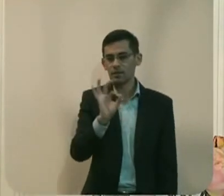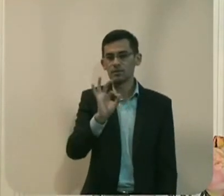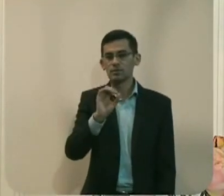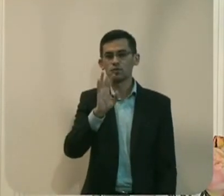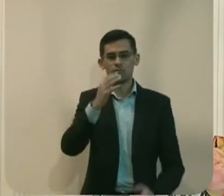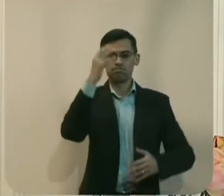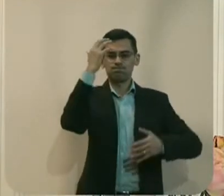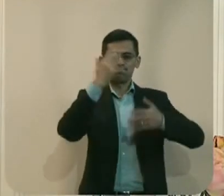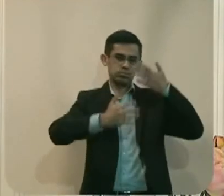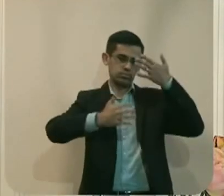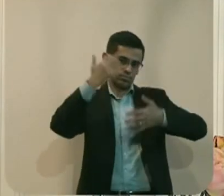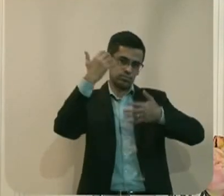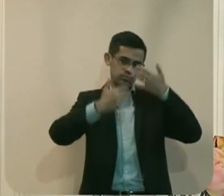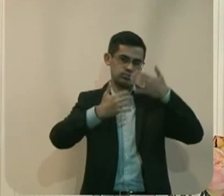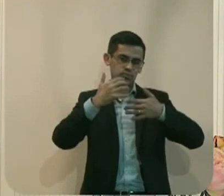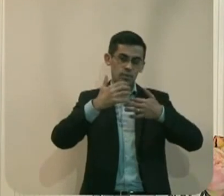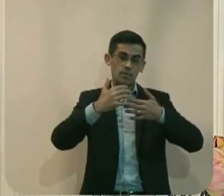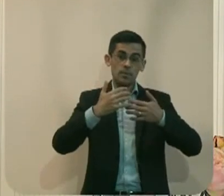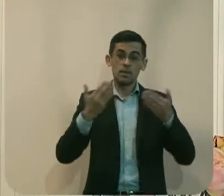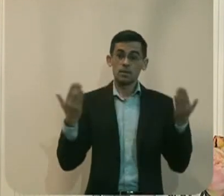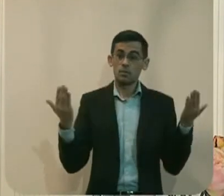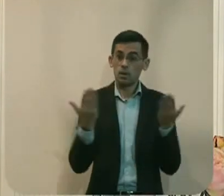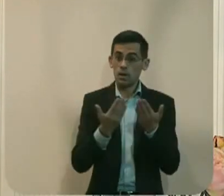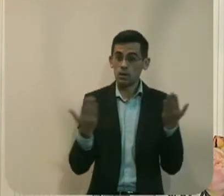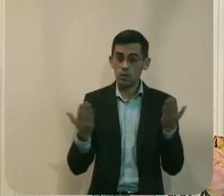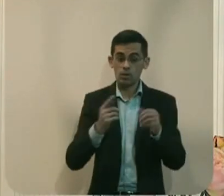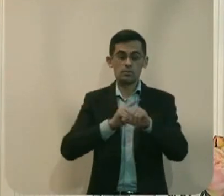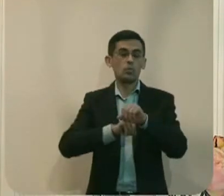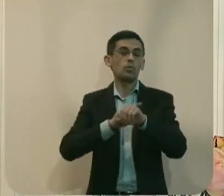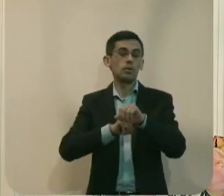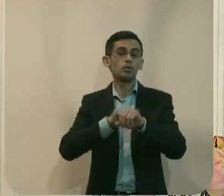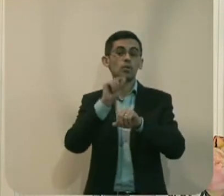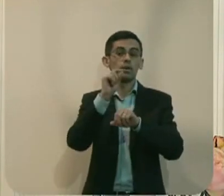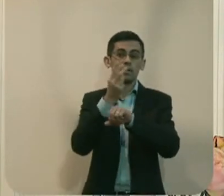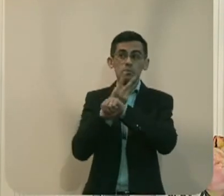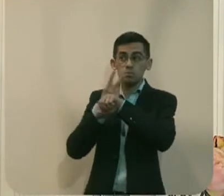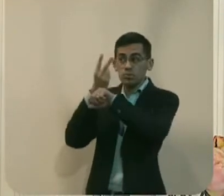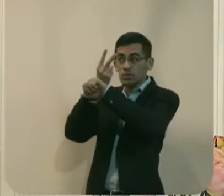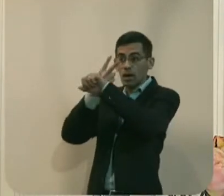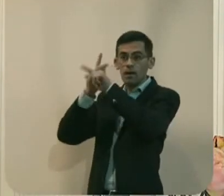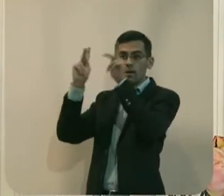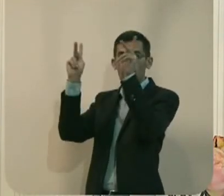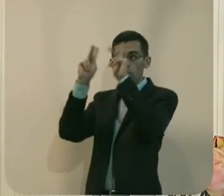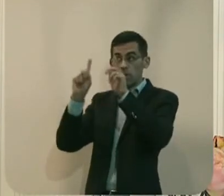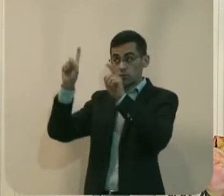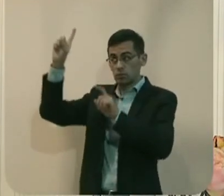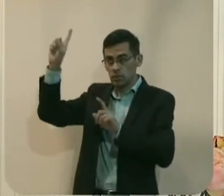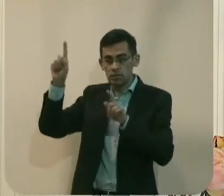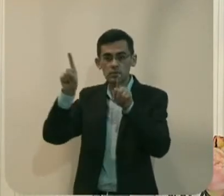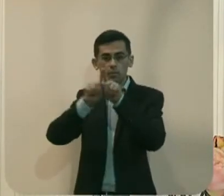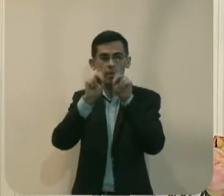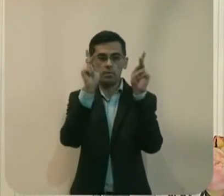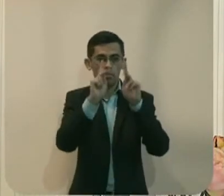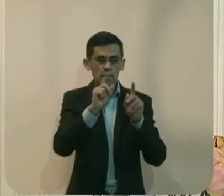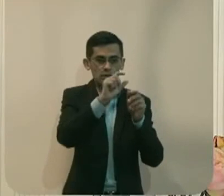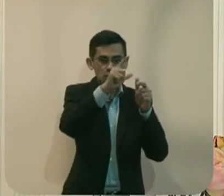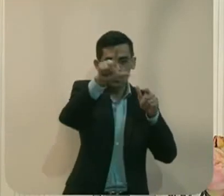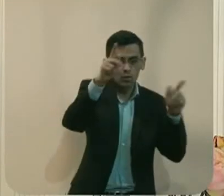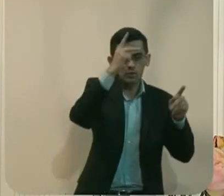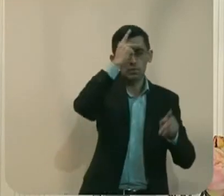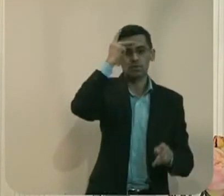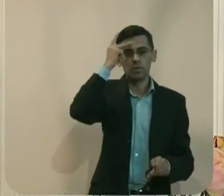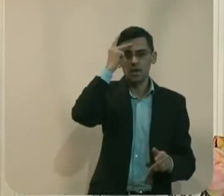elas atrapalham. Então agora está na hora de buscar a paz com todos. Agora não é hora de